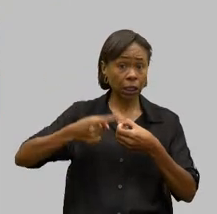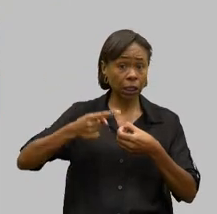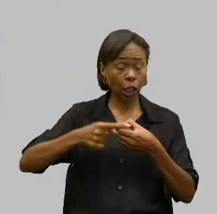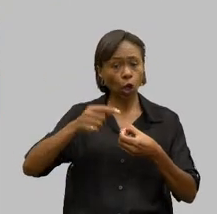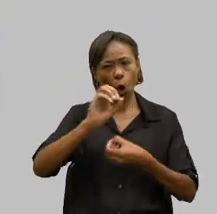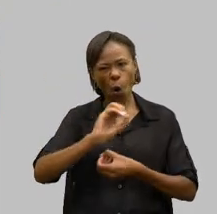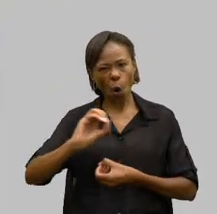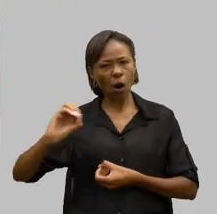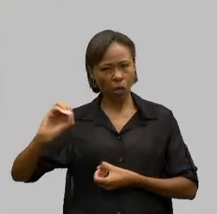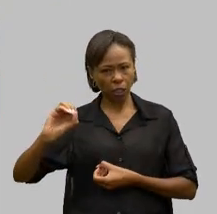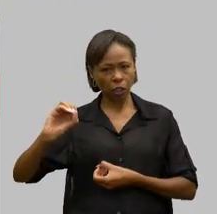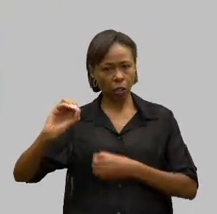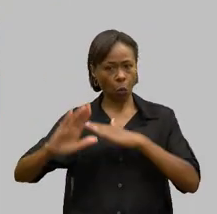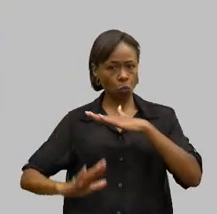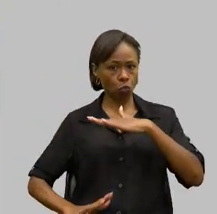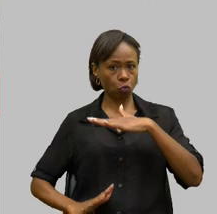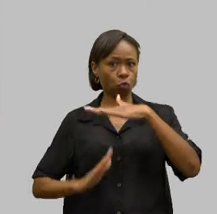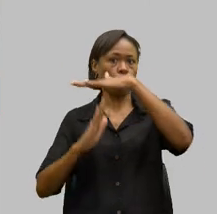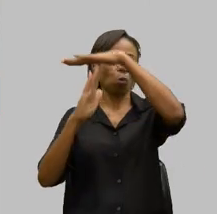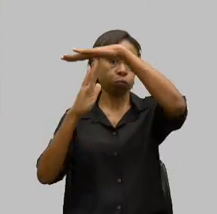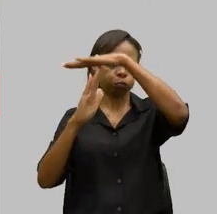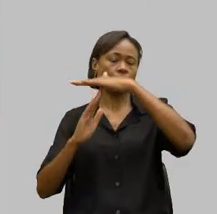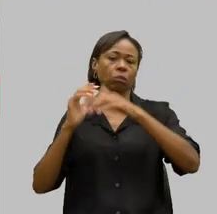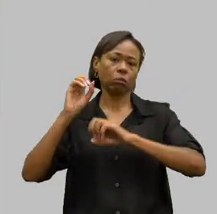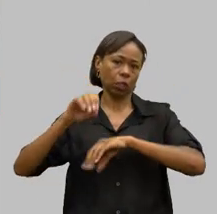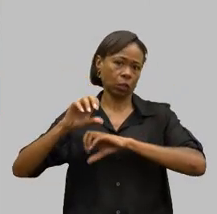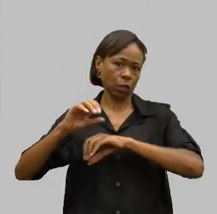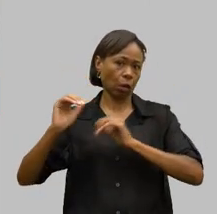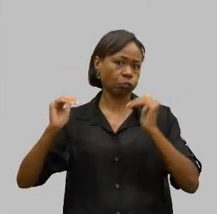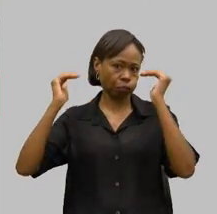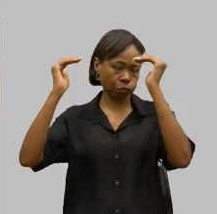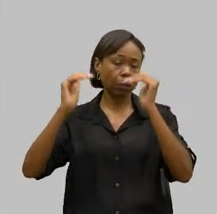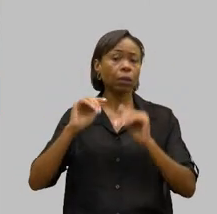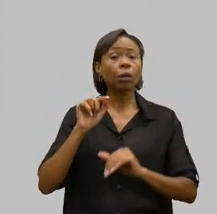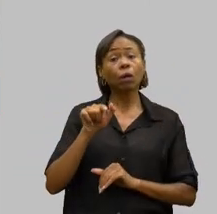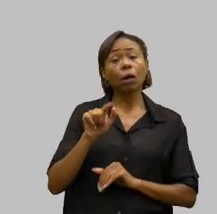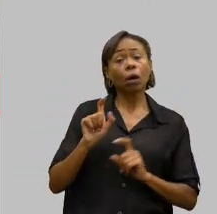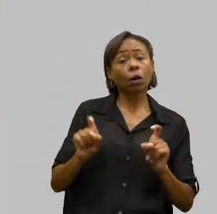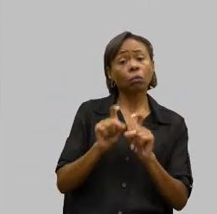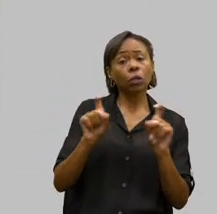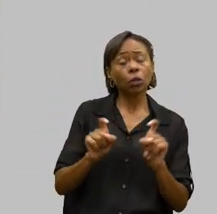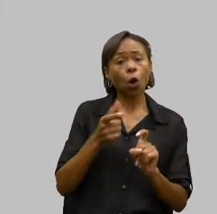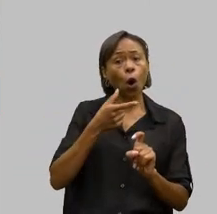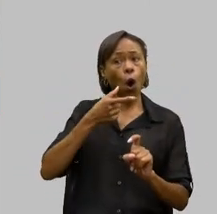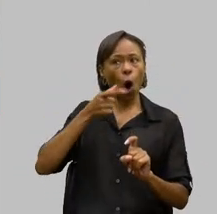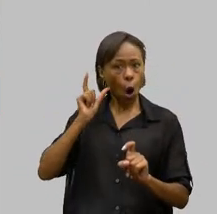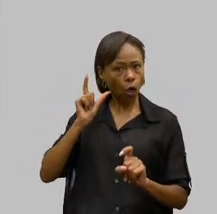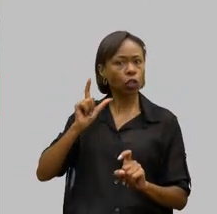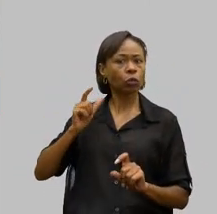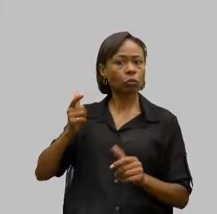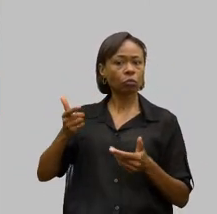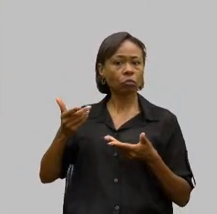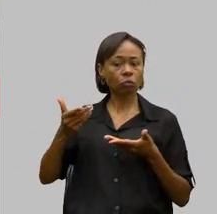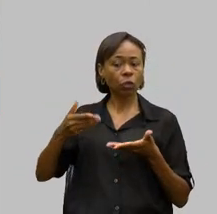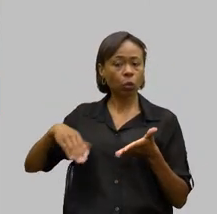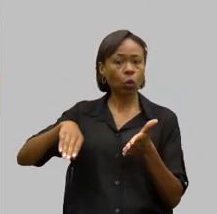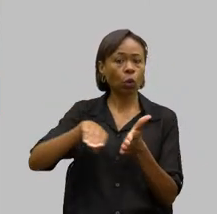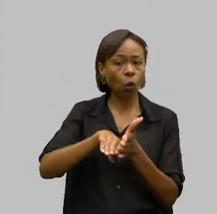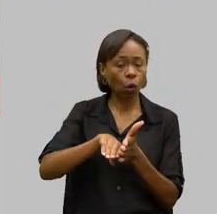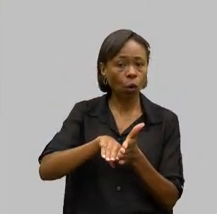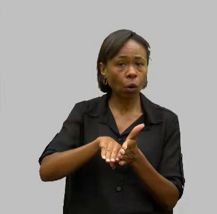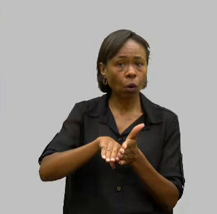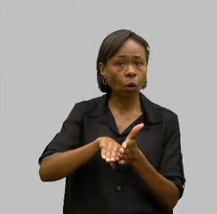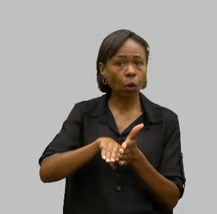no topo da educação. O computador chegou ontem, chegou hoje numa sexta-feira, segunda-feira, a hora que